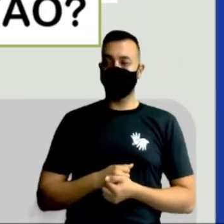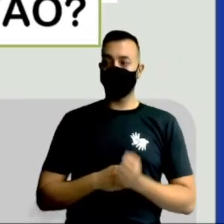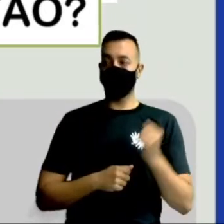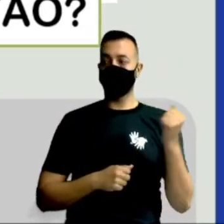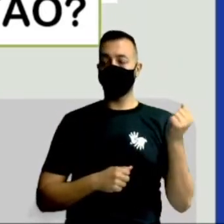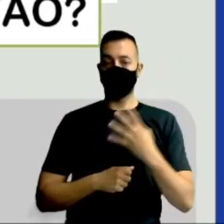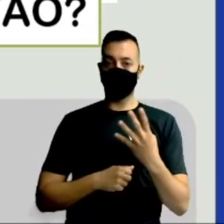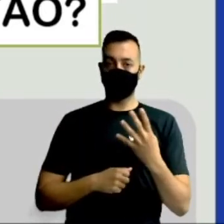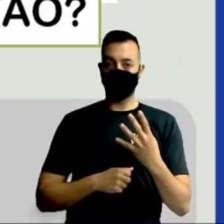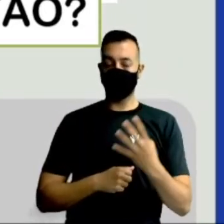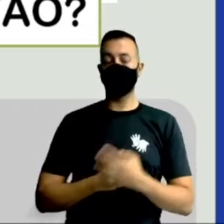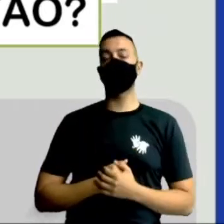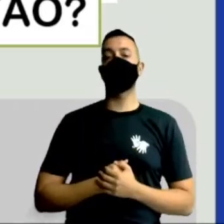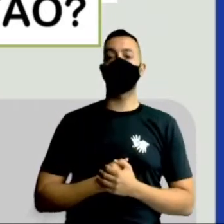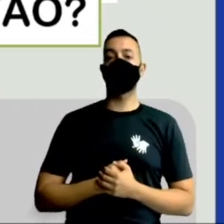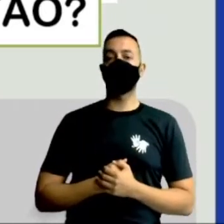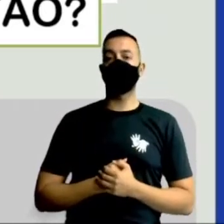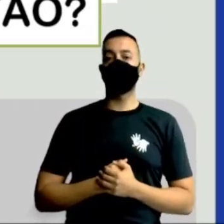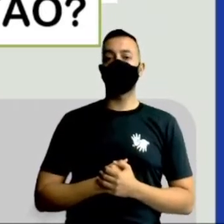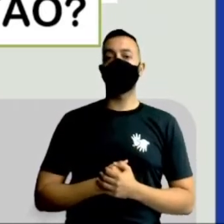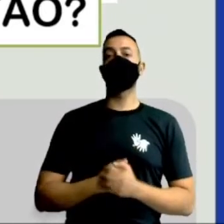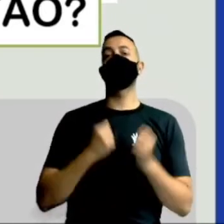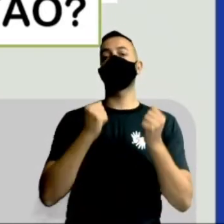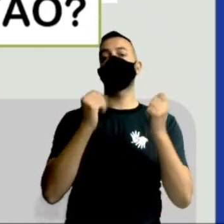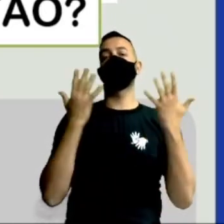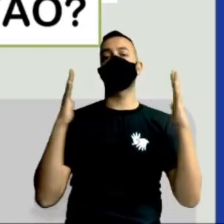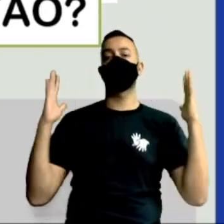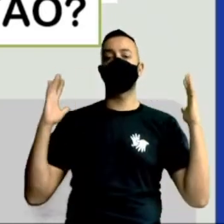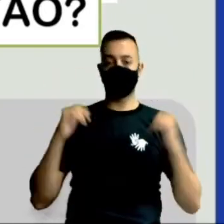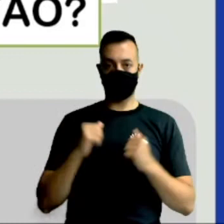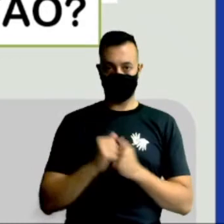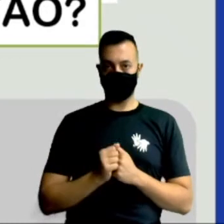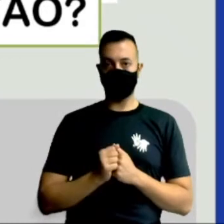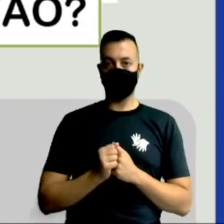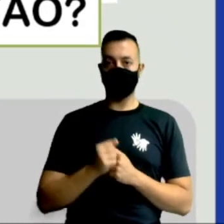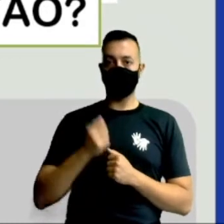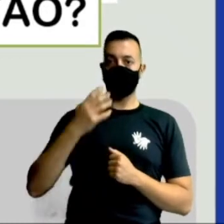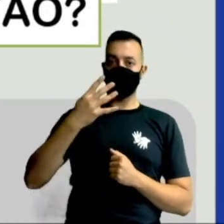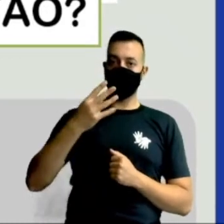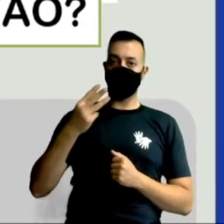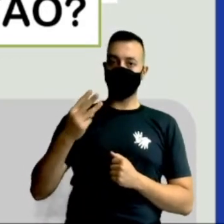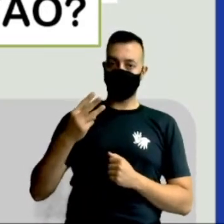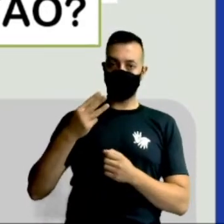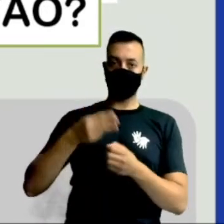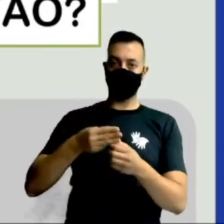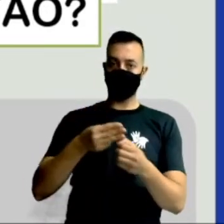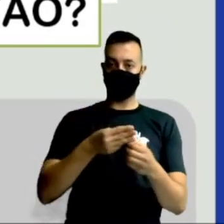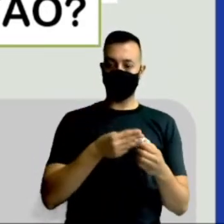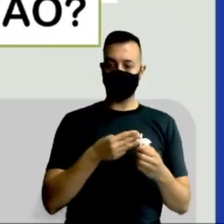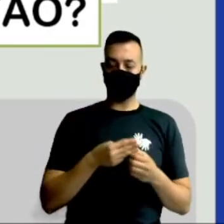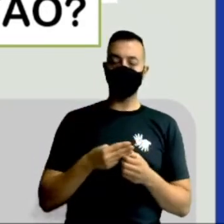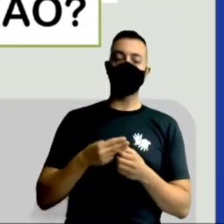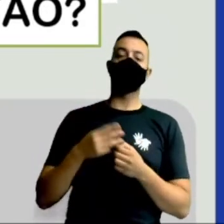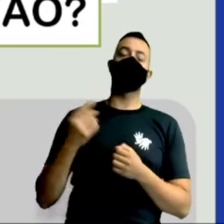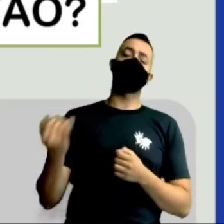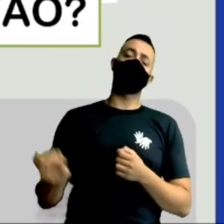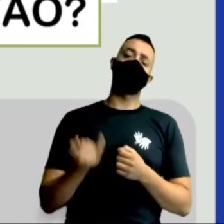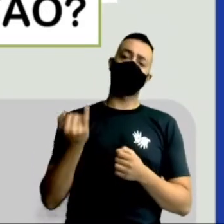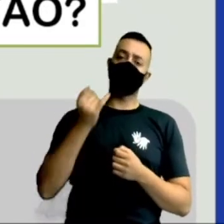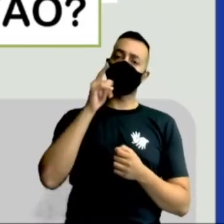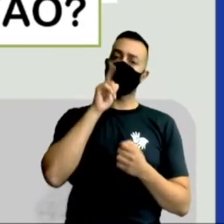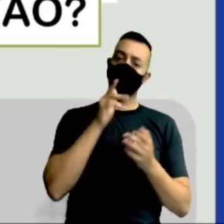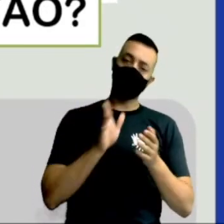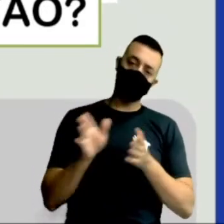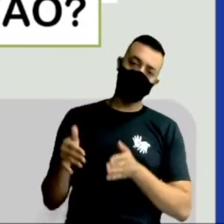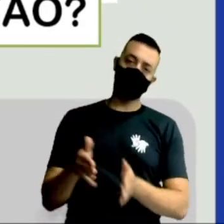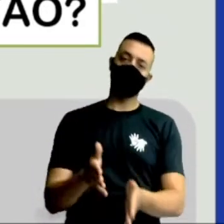Quarta mesorregião, mesorregião da Zona da Mata. Abrange 43 municípios. Tem importantes